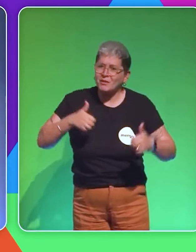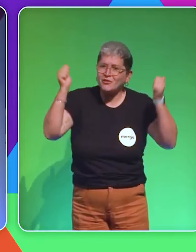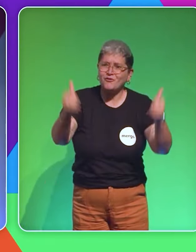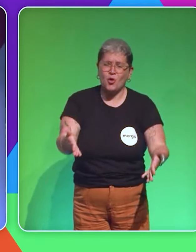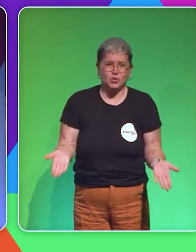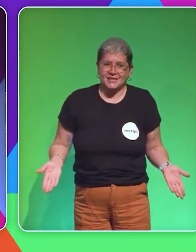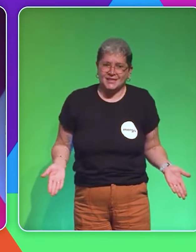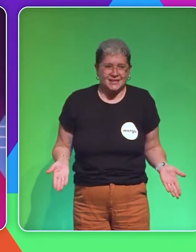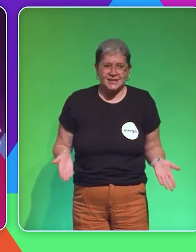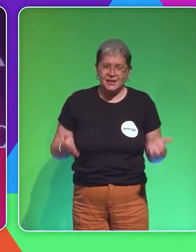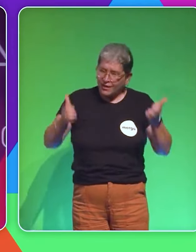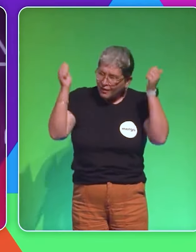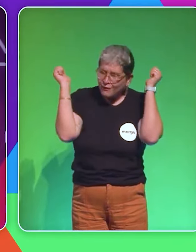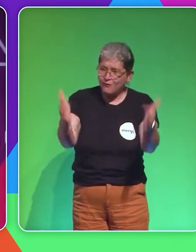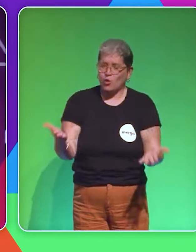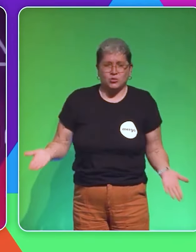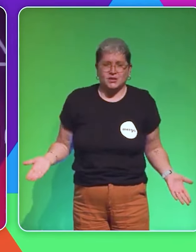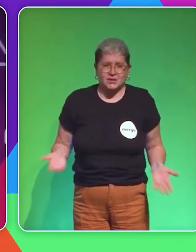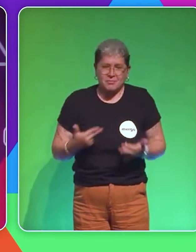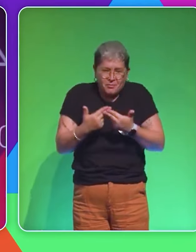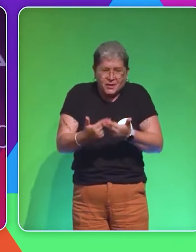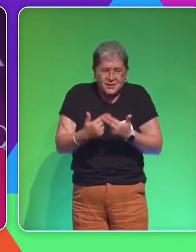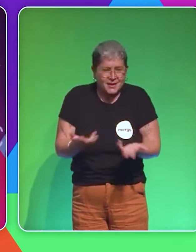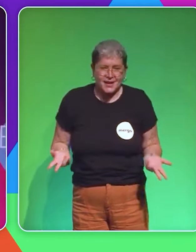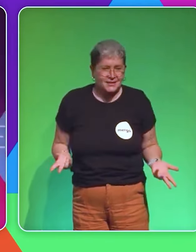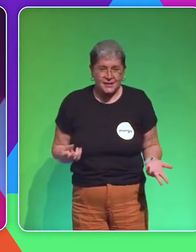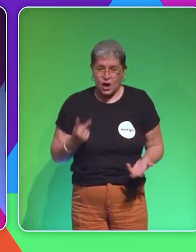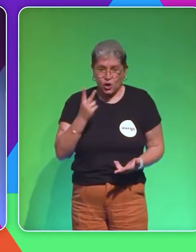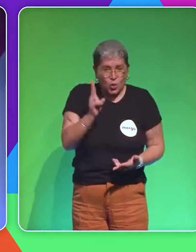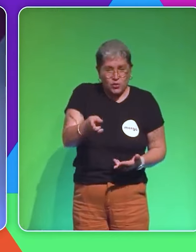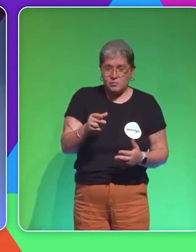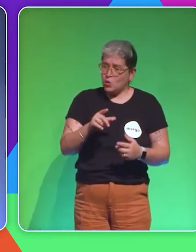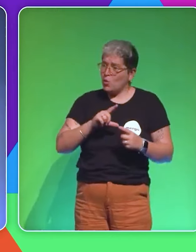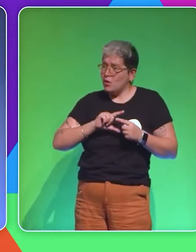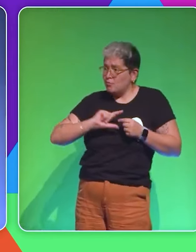né fazer o quê então